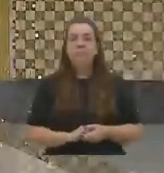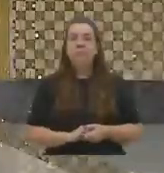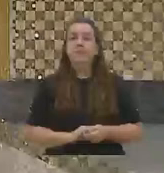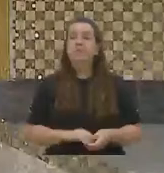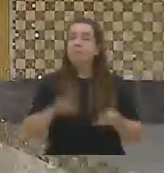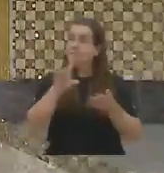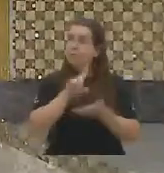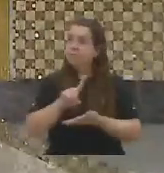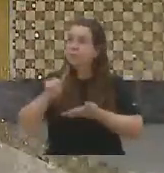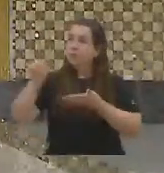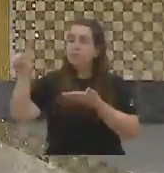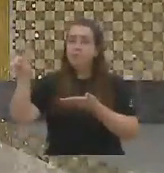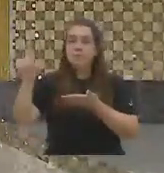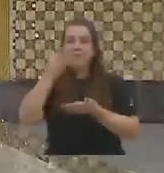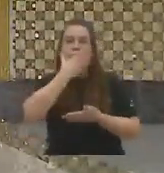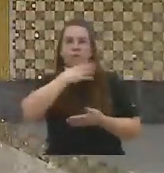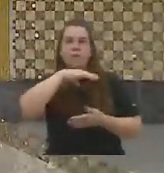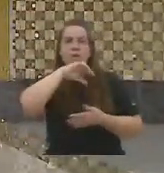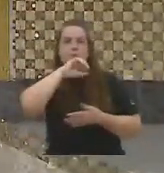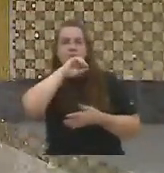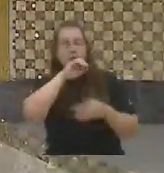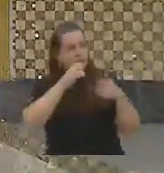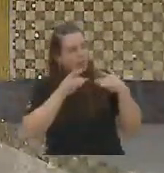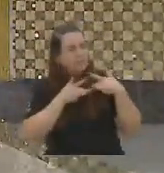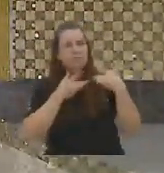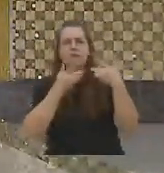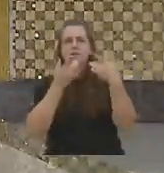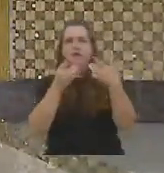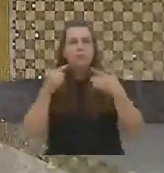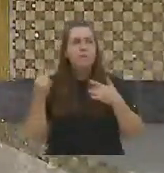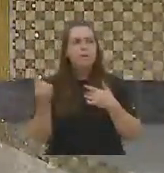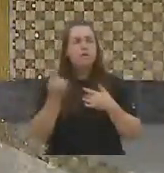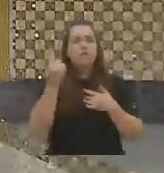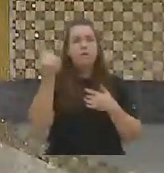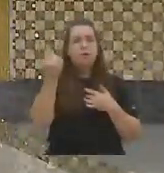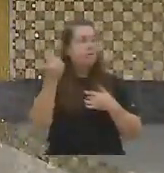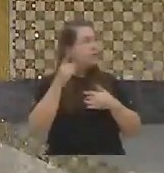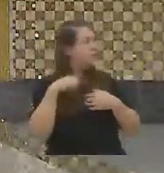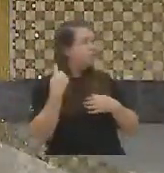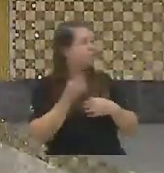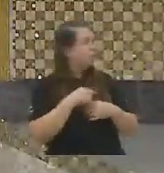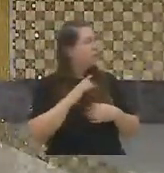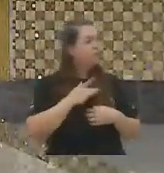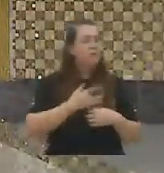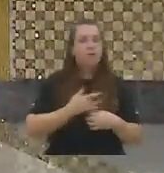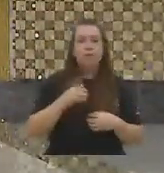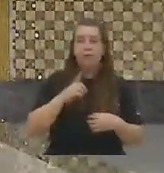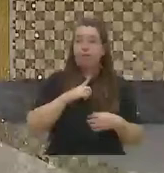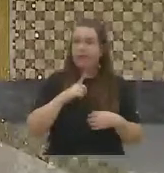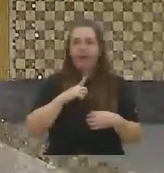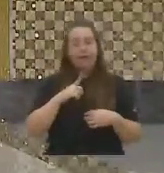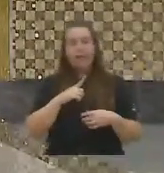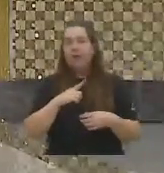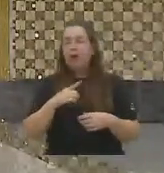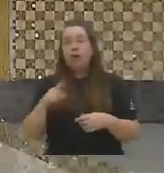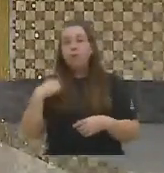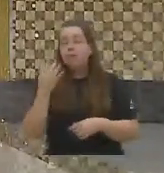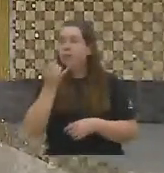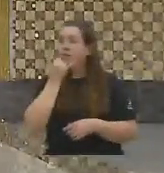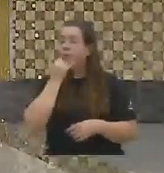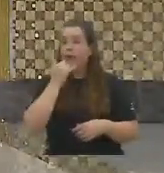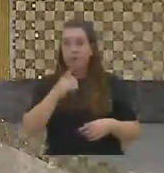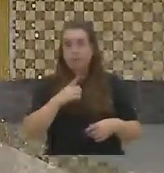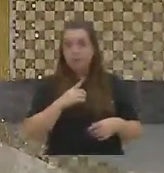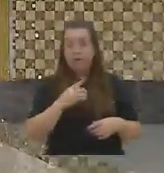Senhor. Deus Pai rico em misericórdia, tenha compaixão de nós, perdoe os